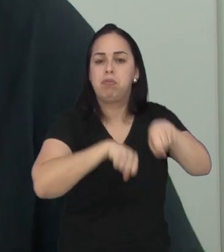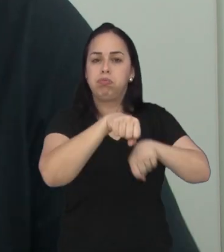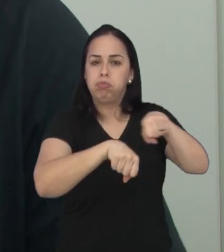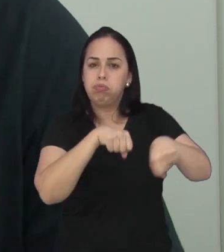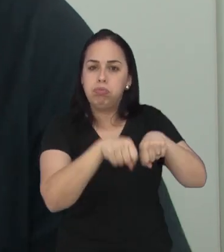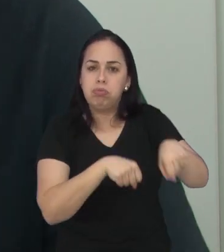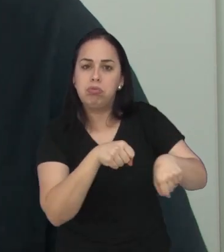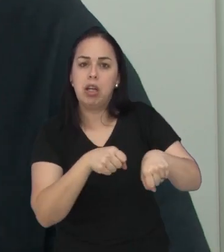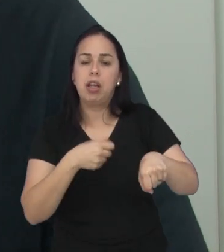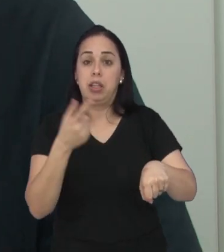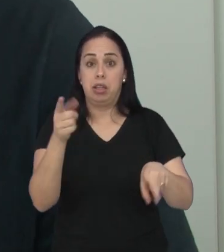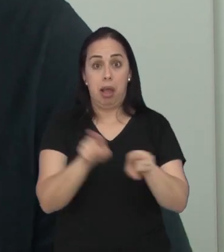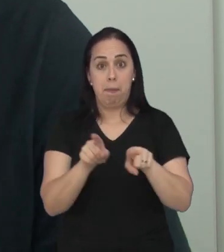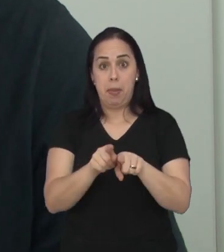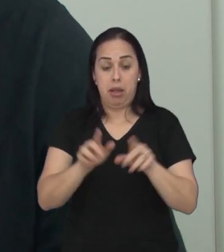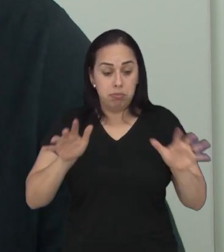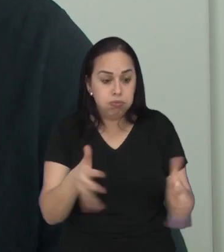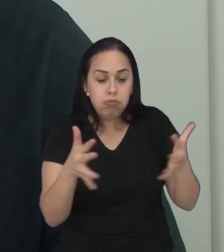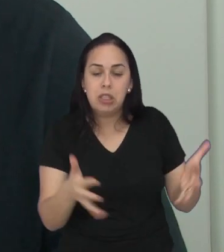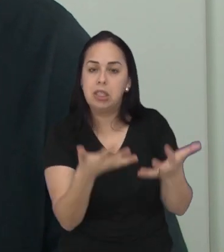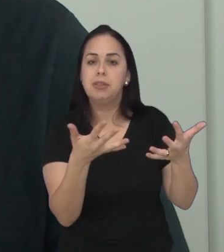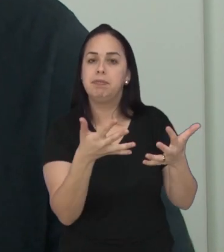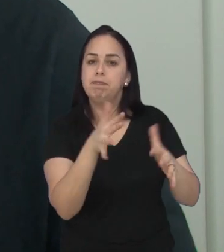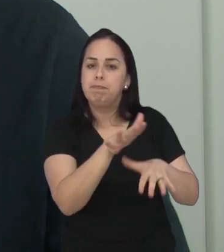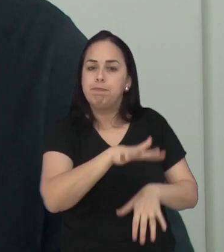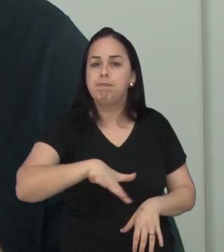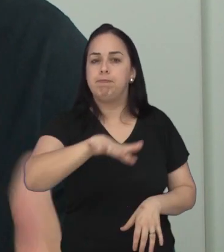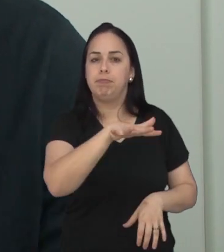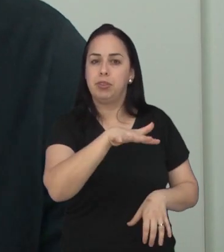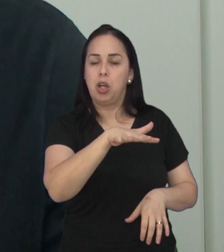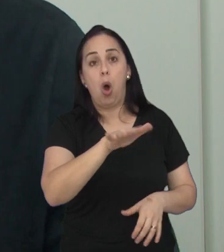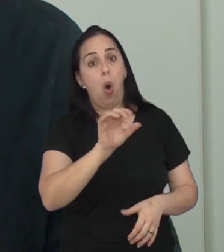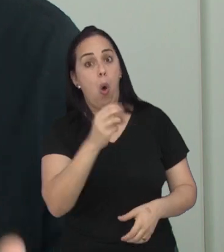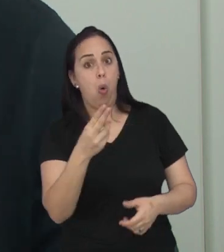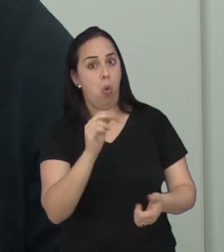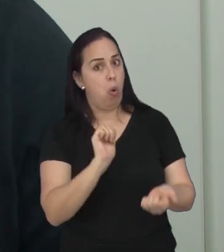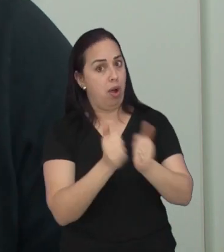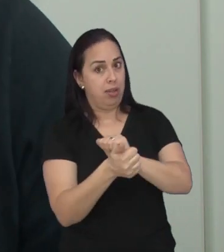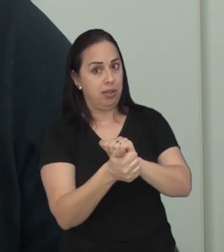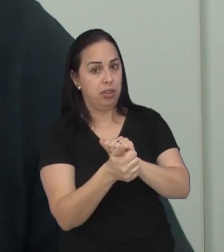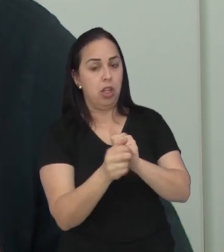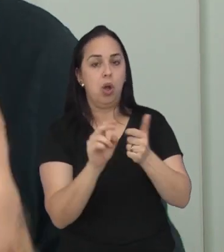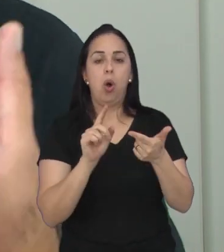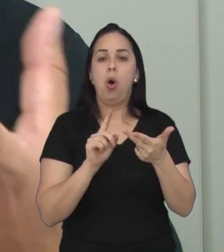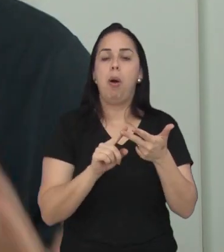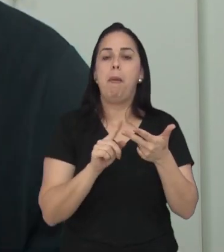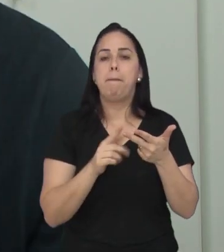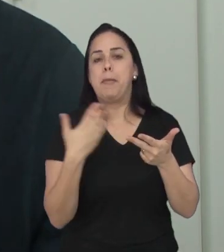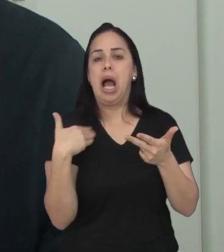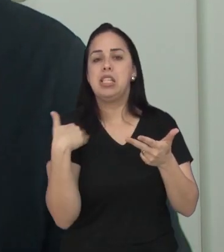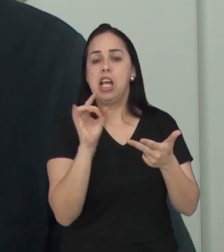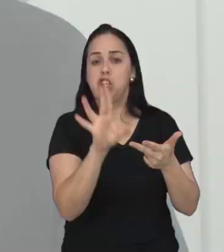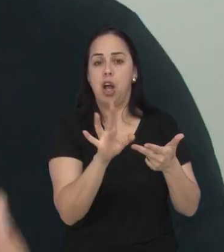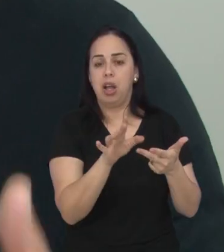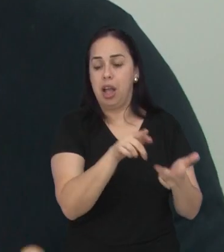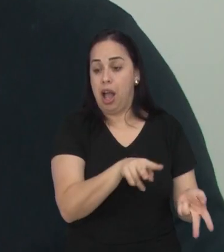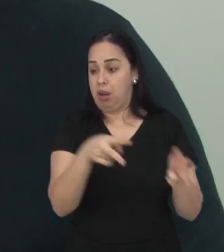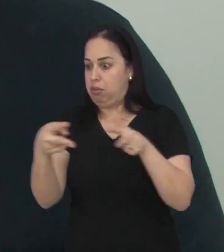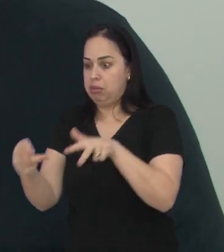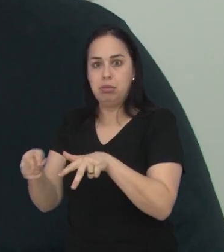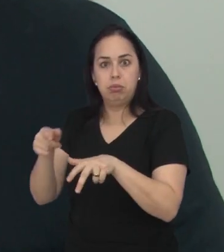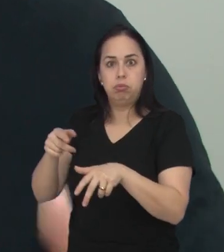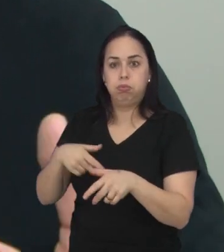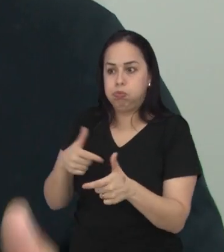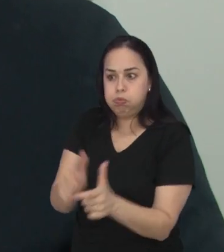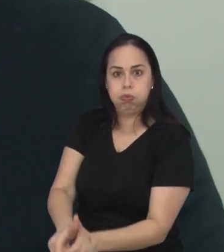mais o investimento dentro do da do consumo dos praticantes de bicicleta né de algum ou Esporte ou apenas de lazer e ter essa